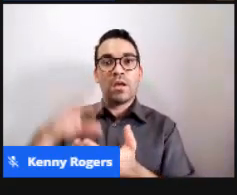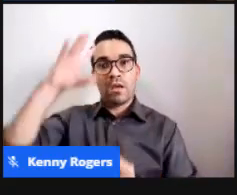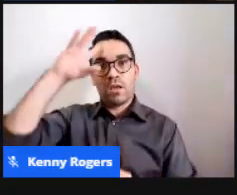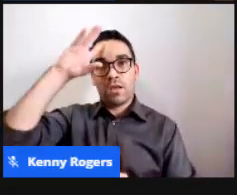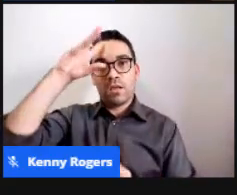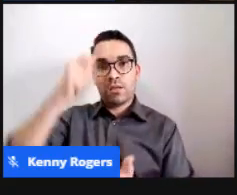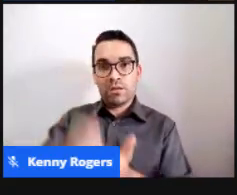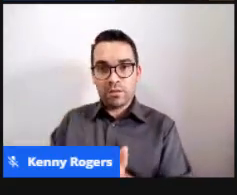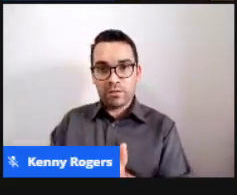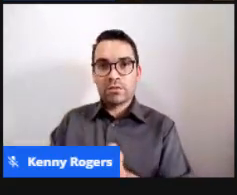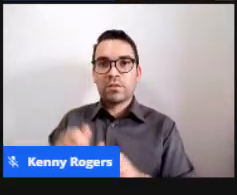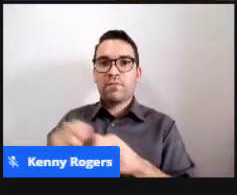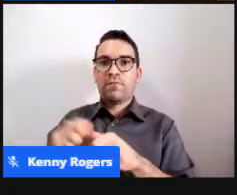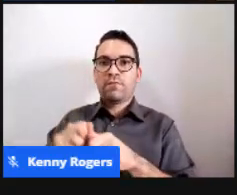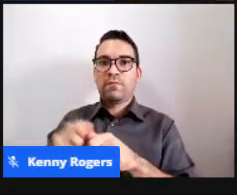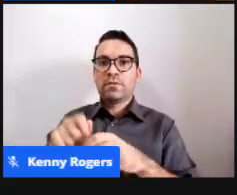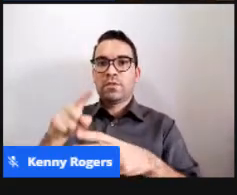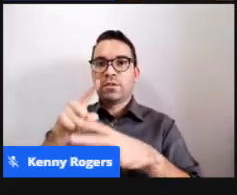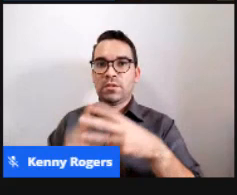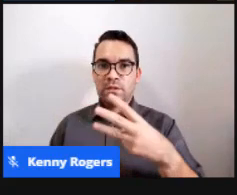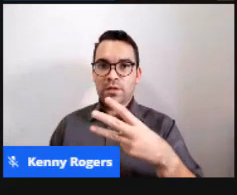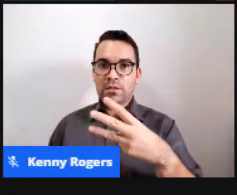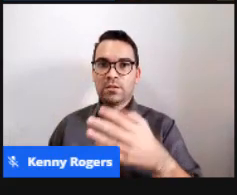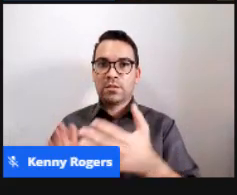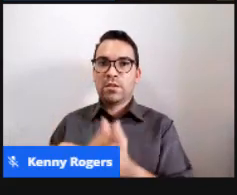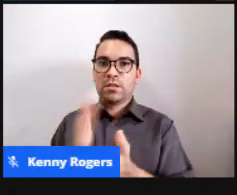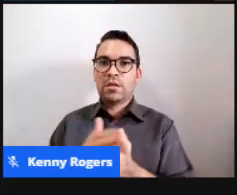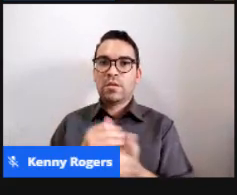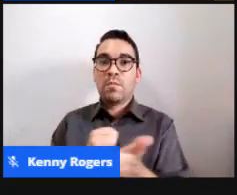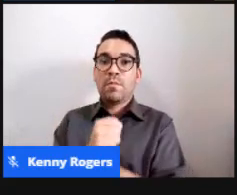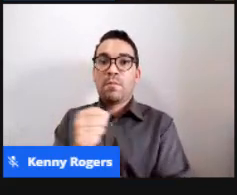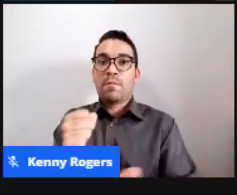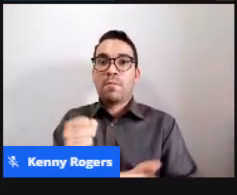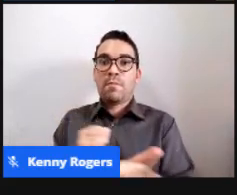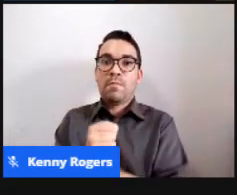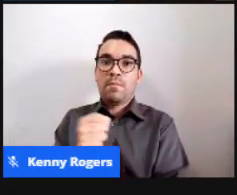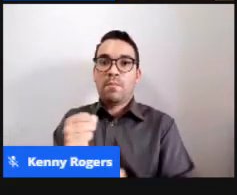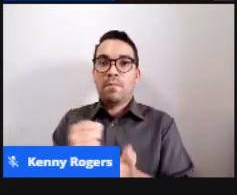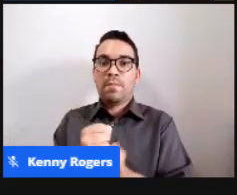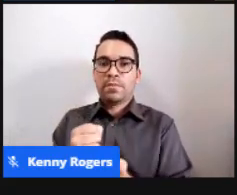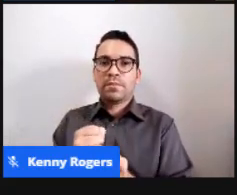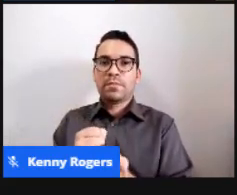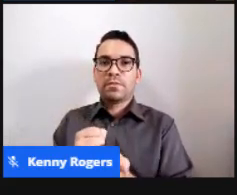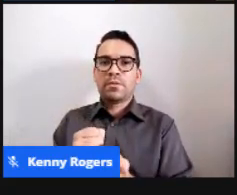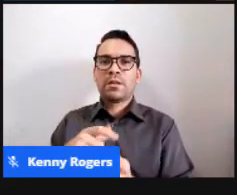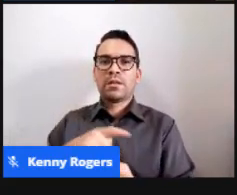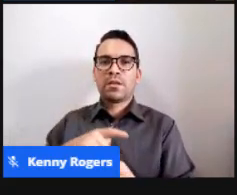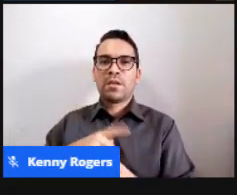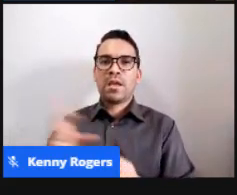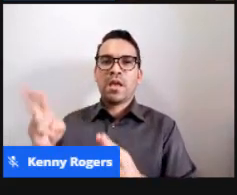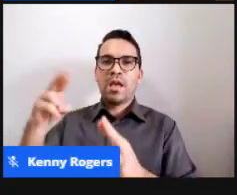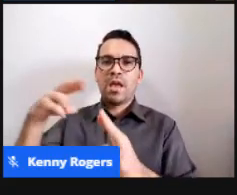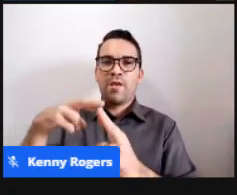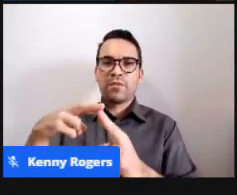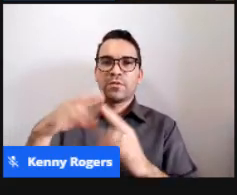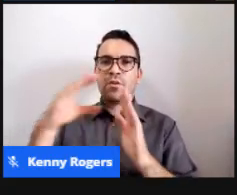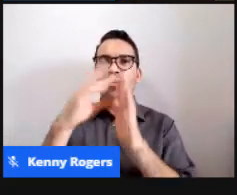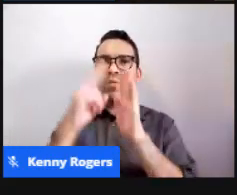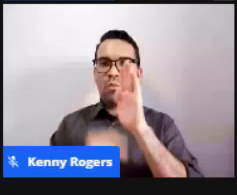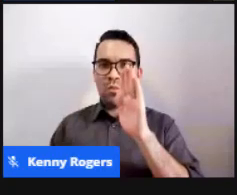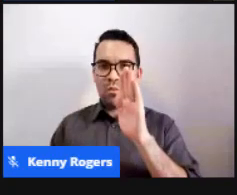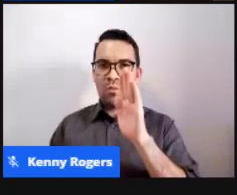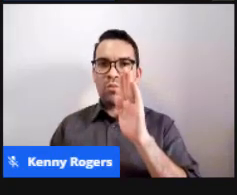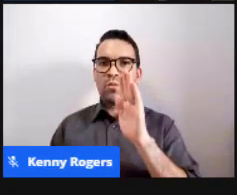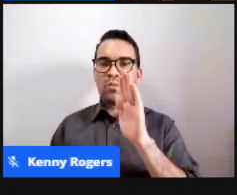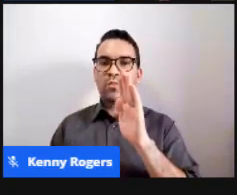que eu vou falar para vocês do caderno base? Lembra que eu falei do referencial circunstancial que está por quadros?